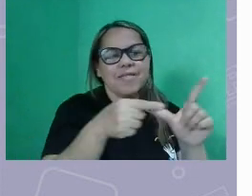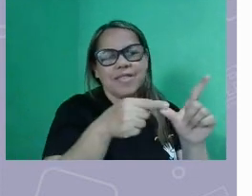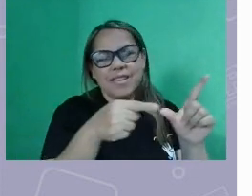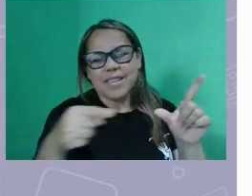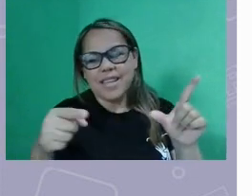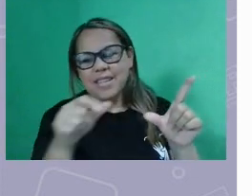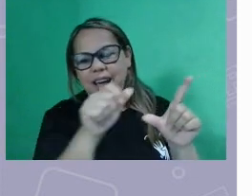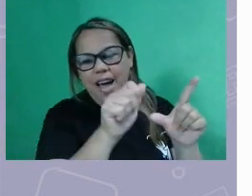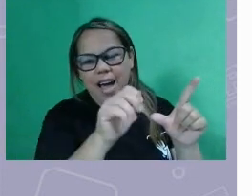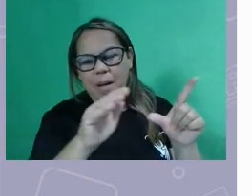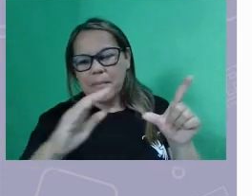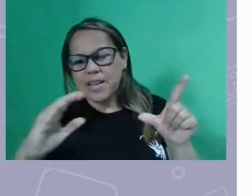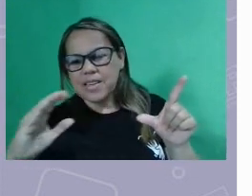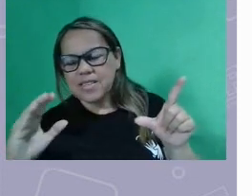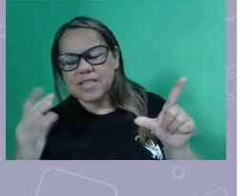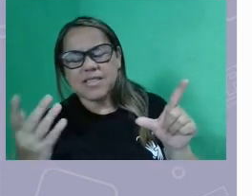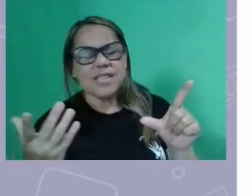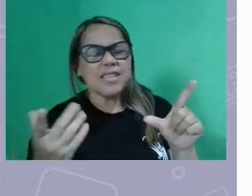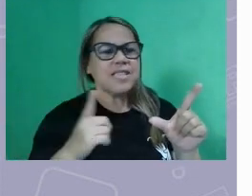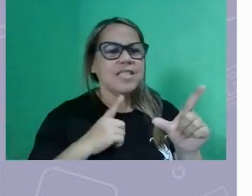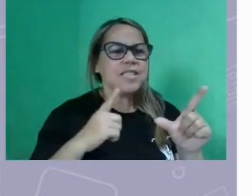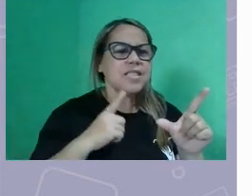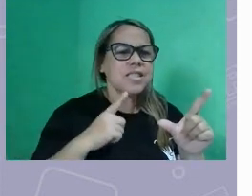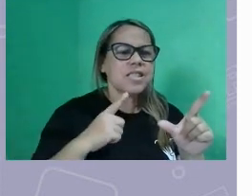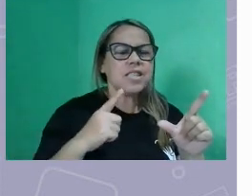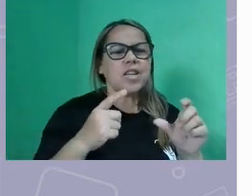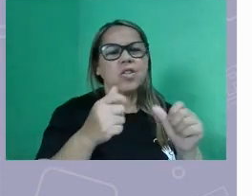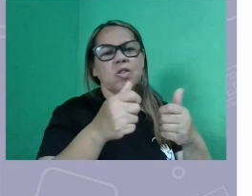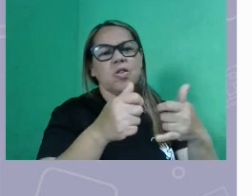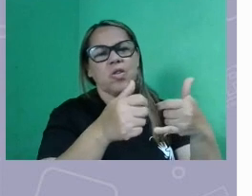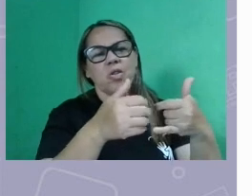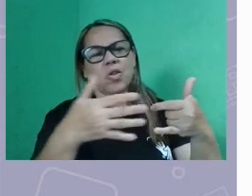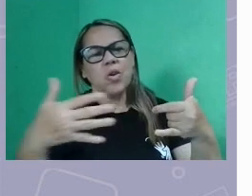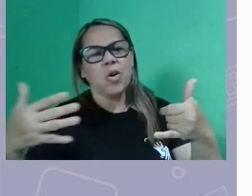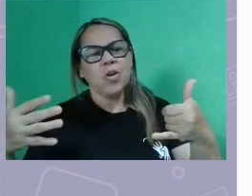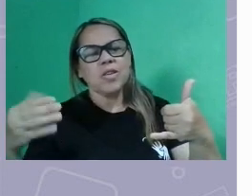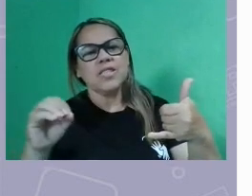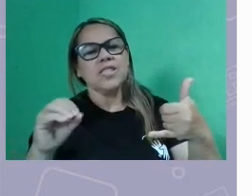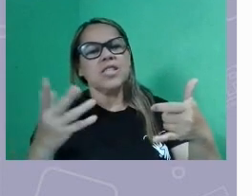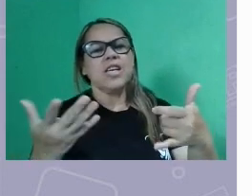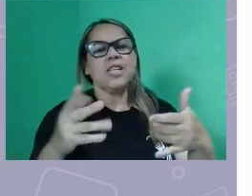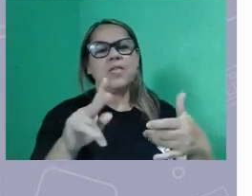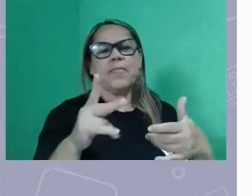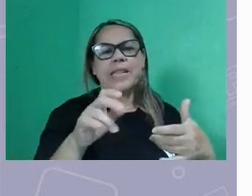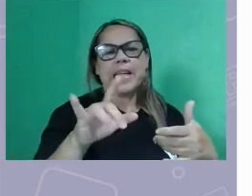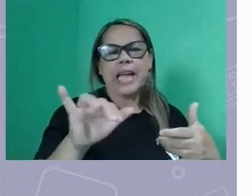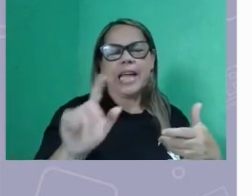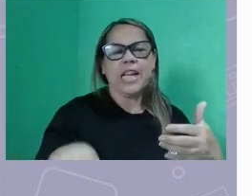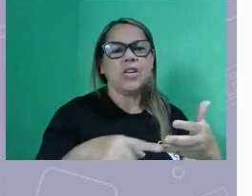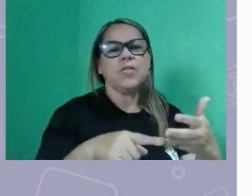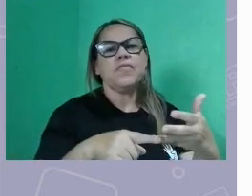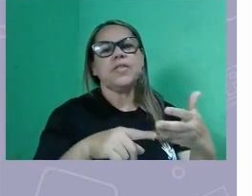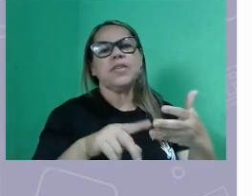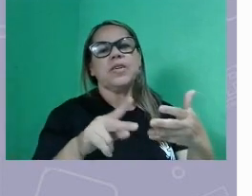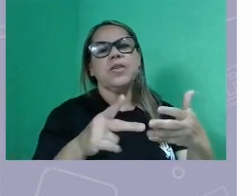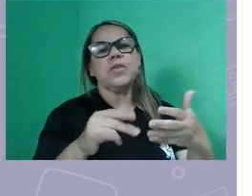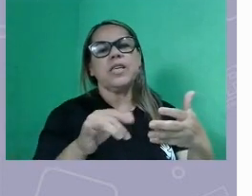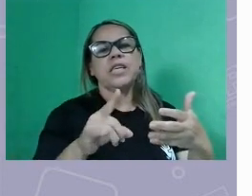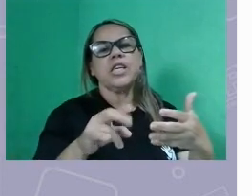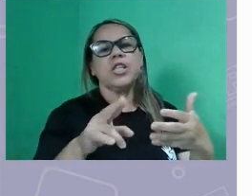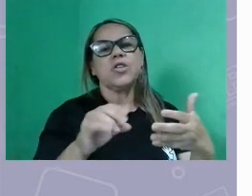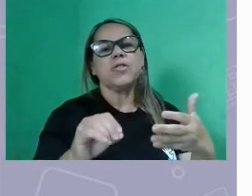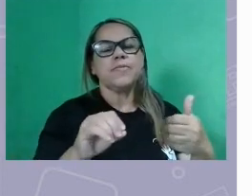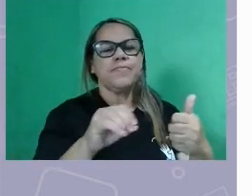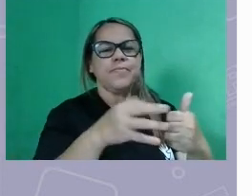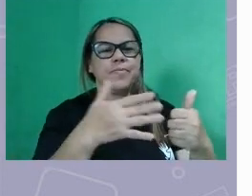se correspondem a oxigênio L ou hidrogênio eu preciso identificar o número de mols que é